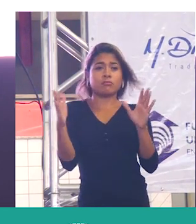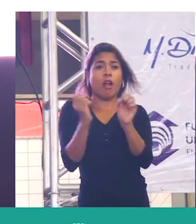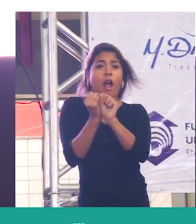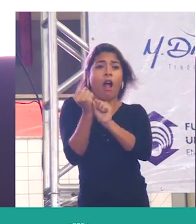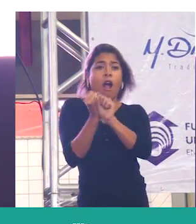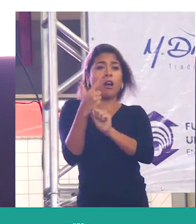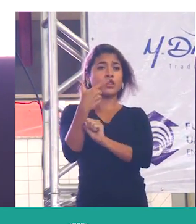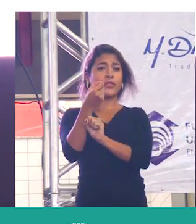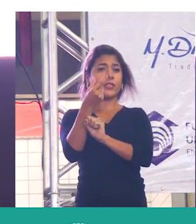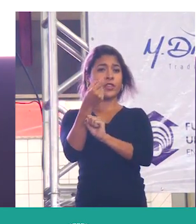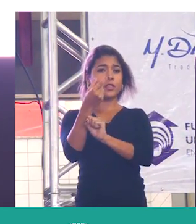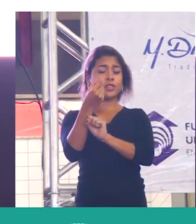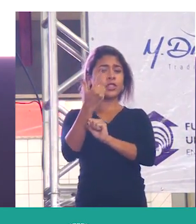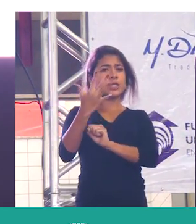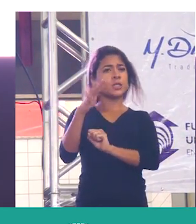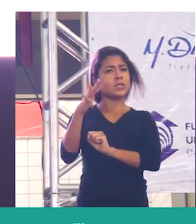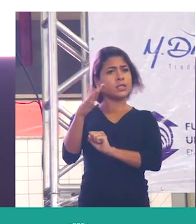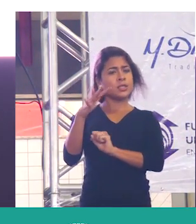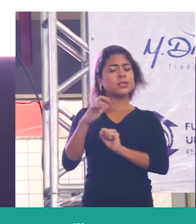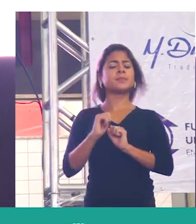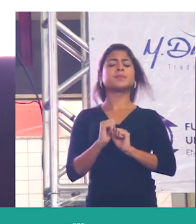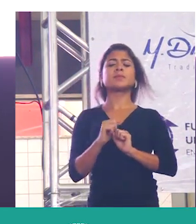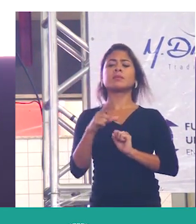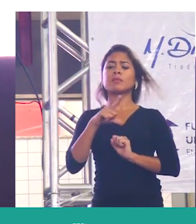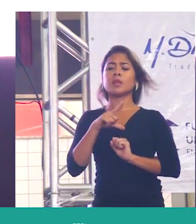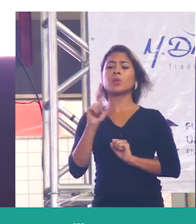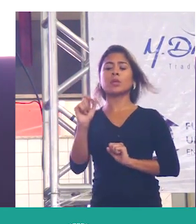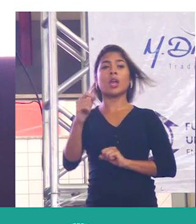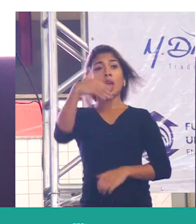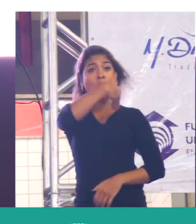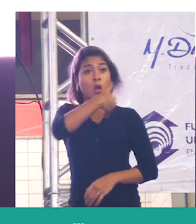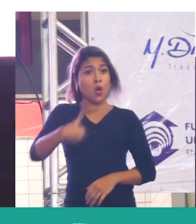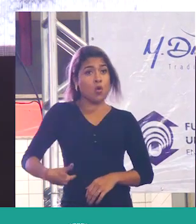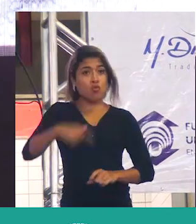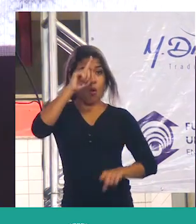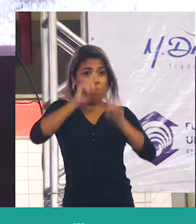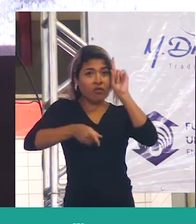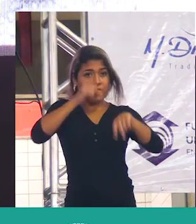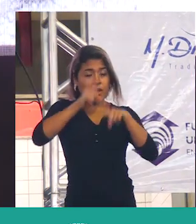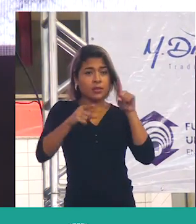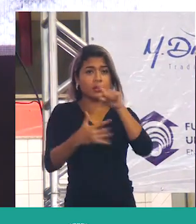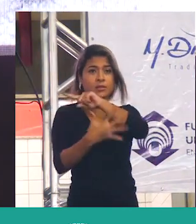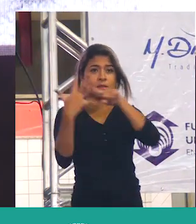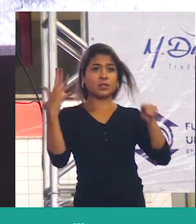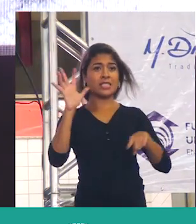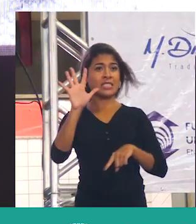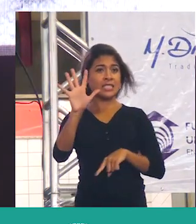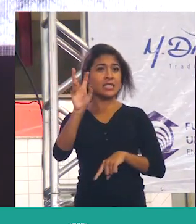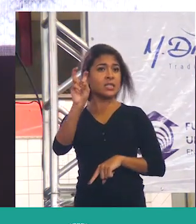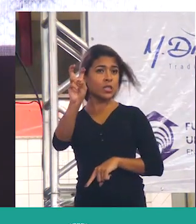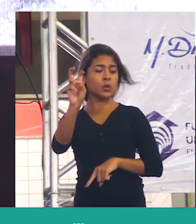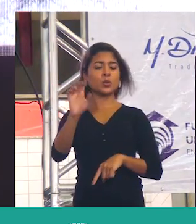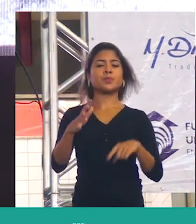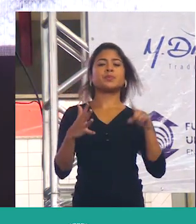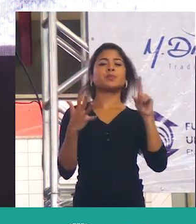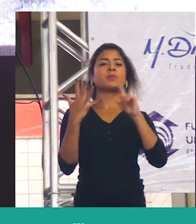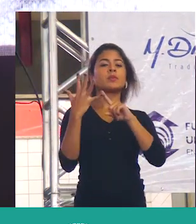menos, está organizado entre 5 governos. Dutra,